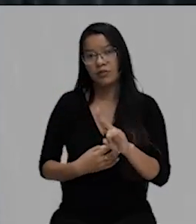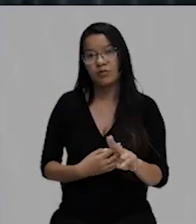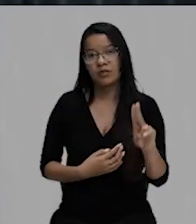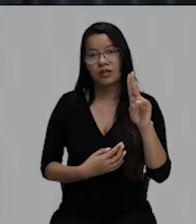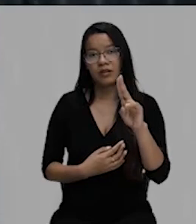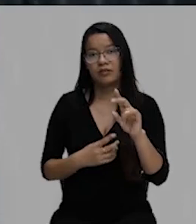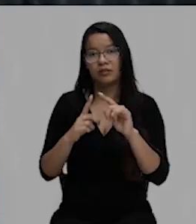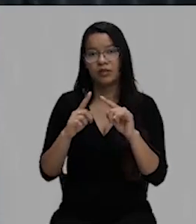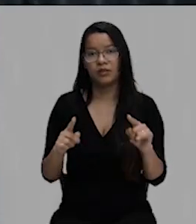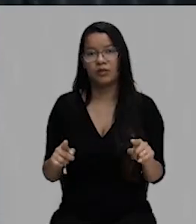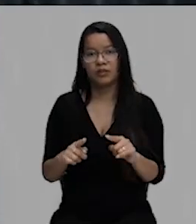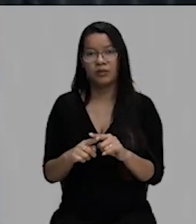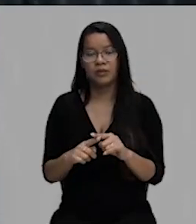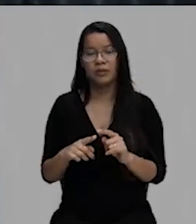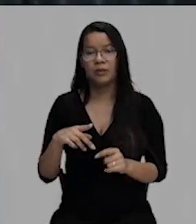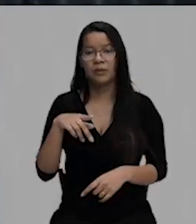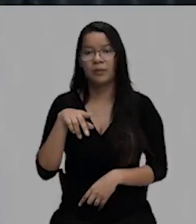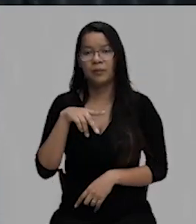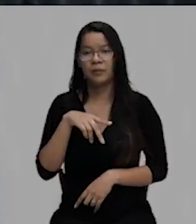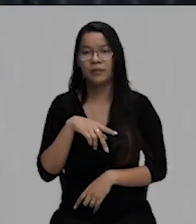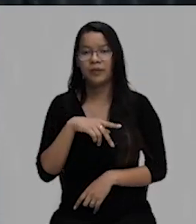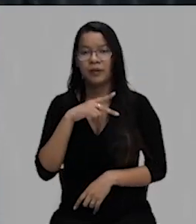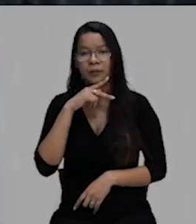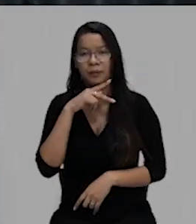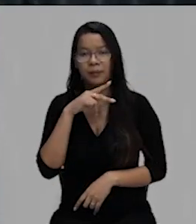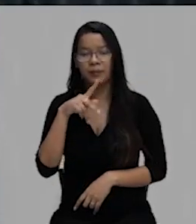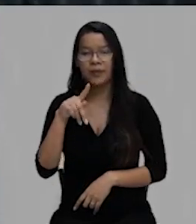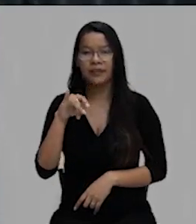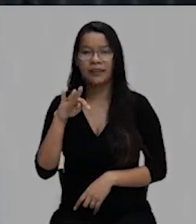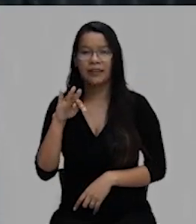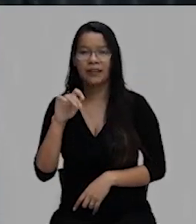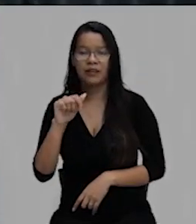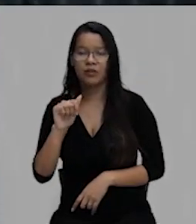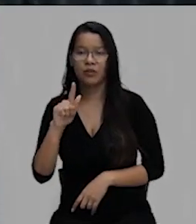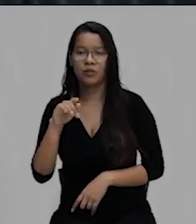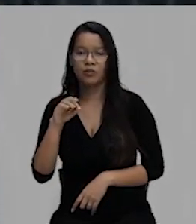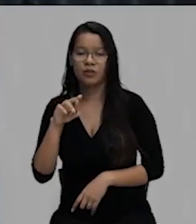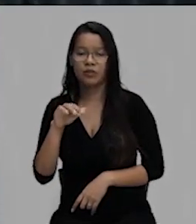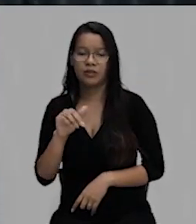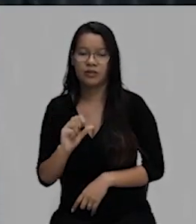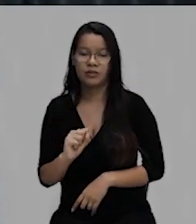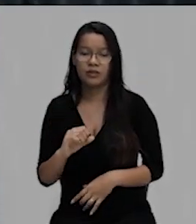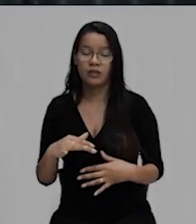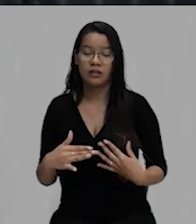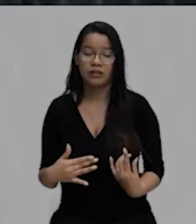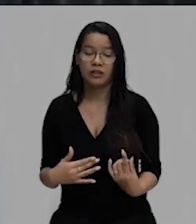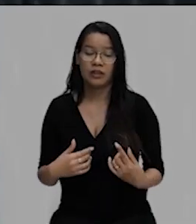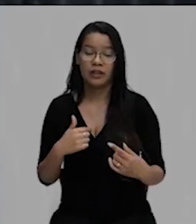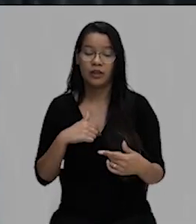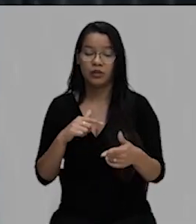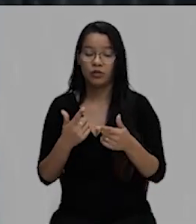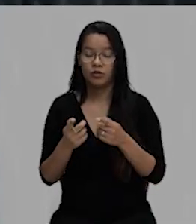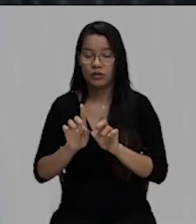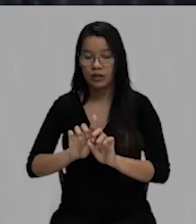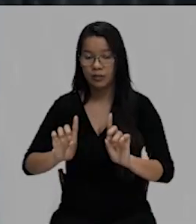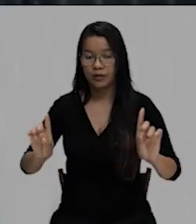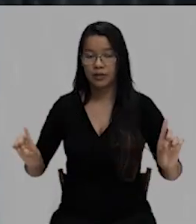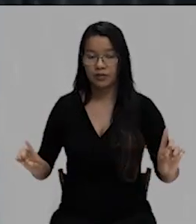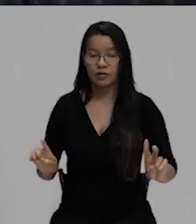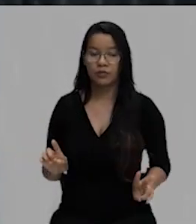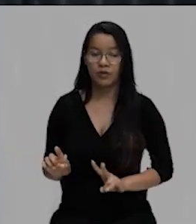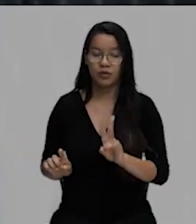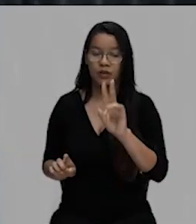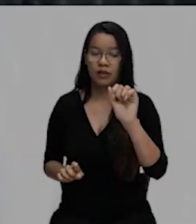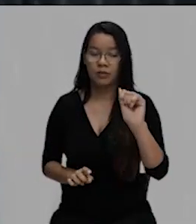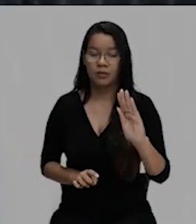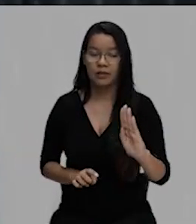de Pitágoras, tá? Então, famosinho tio Pete, né, como a gente costuma chamar. Então, aqui eu vou separar os valores de A, B e C. No